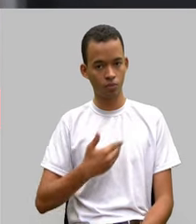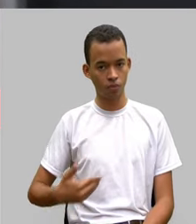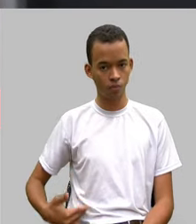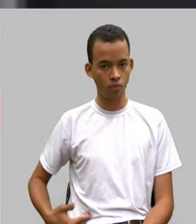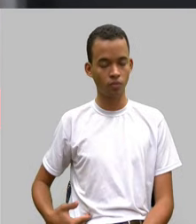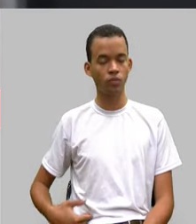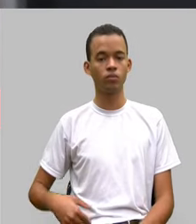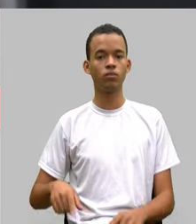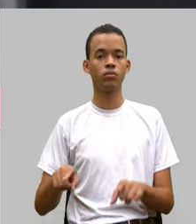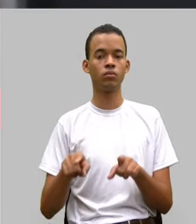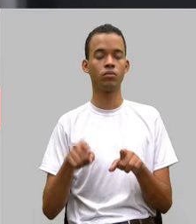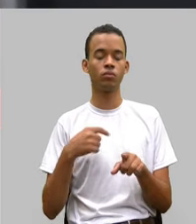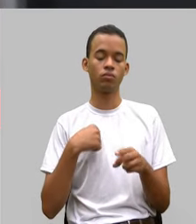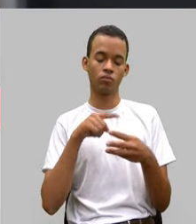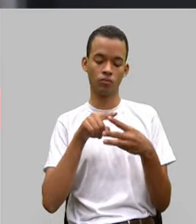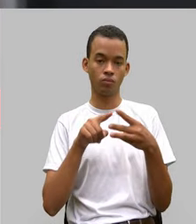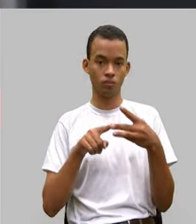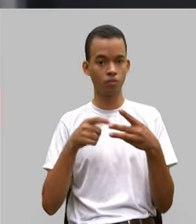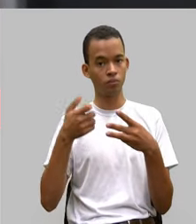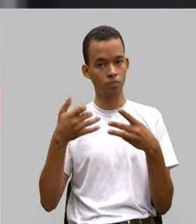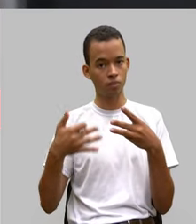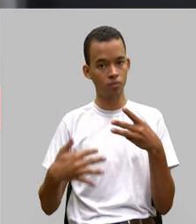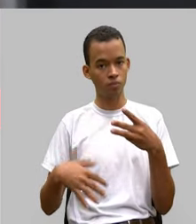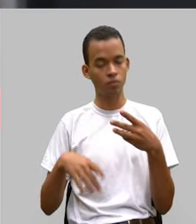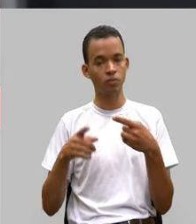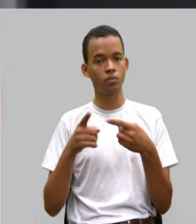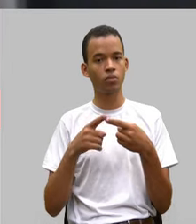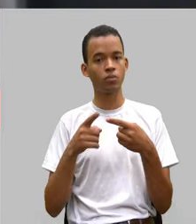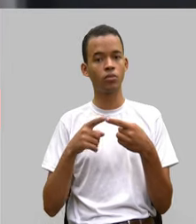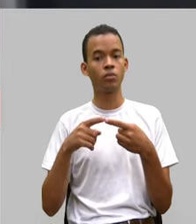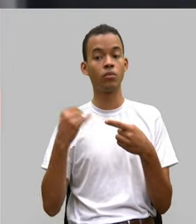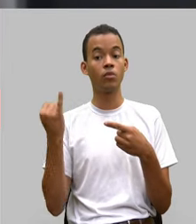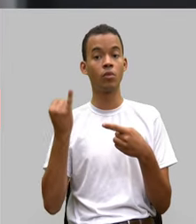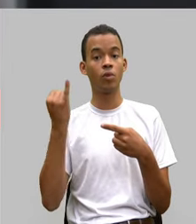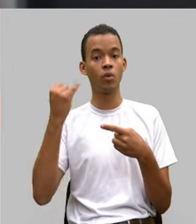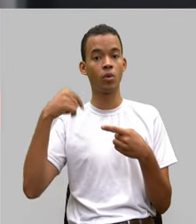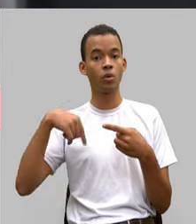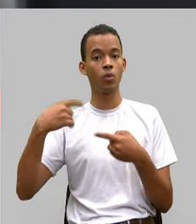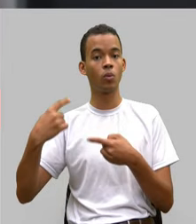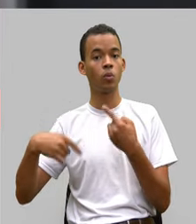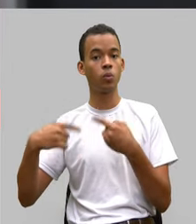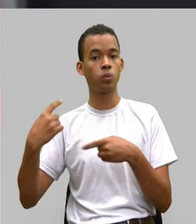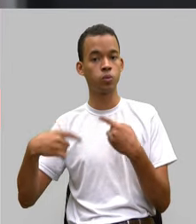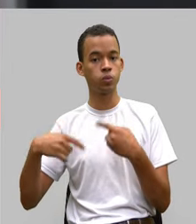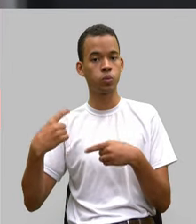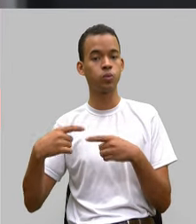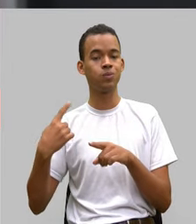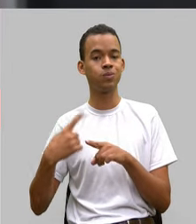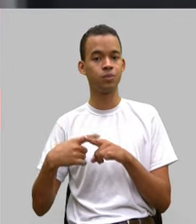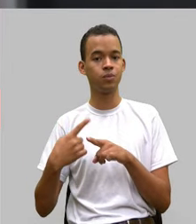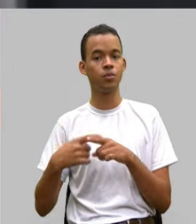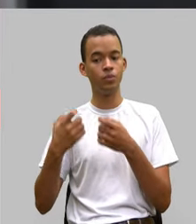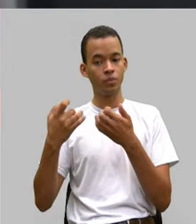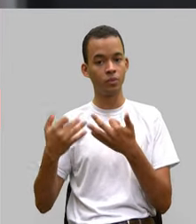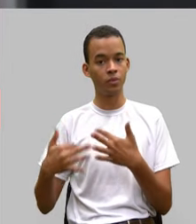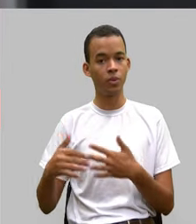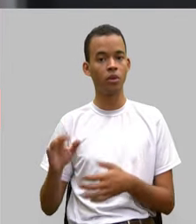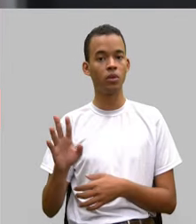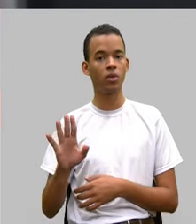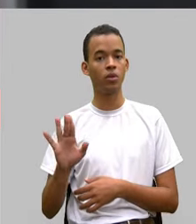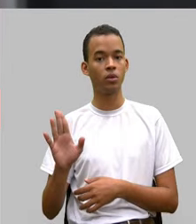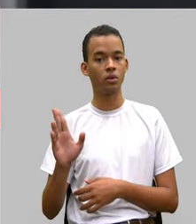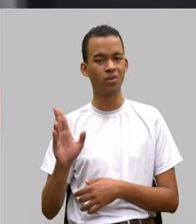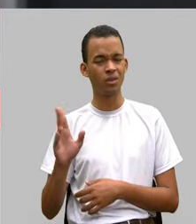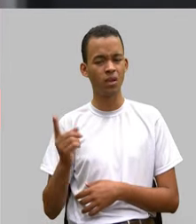três aspectos que eu queria levantar o primeiro deles a importância desse debate no sentido do alto custo desse medicamento de um lado